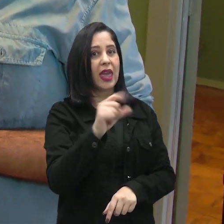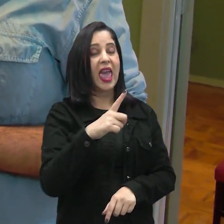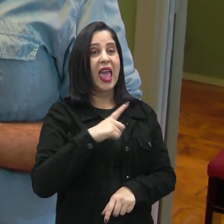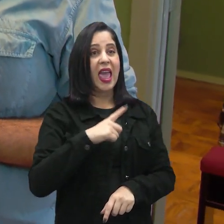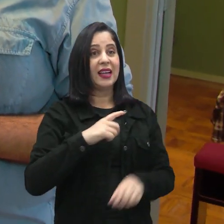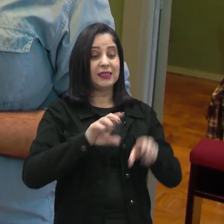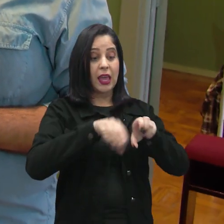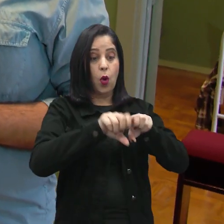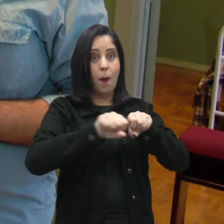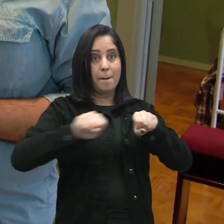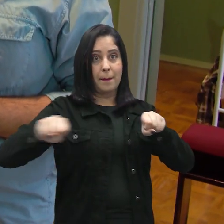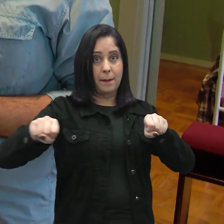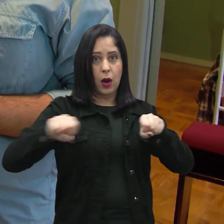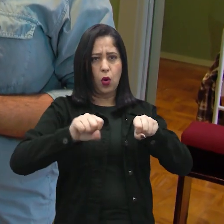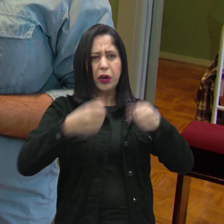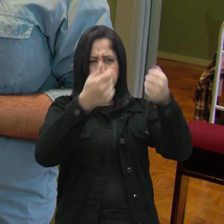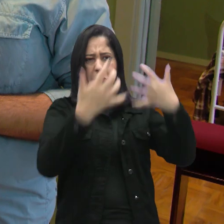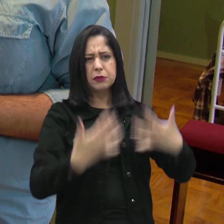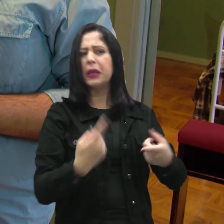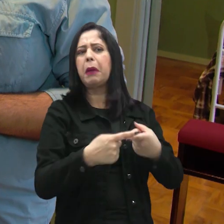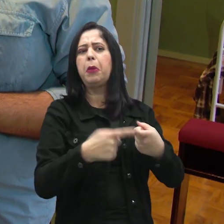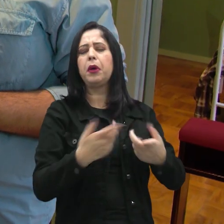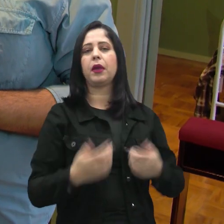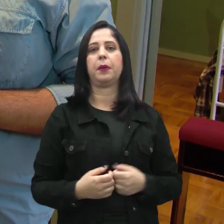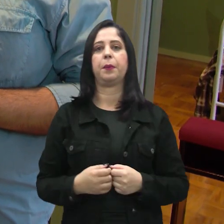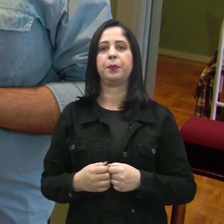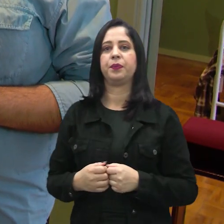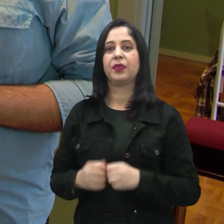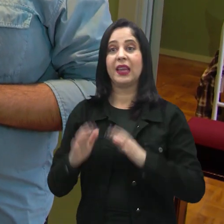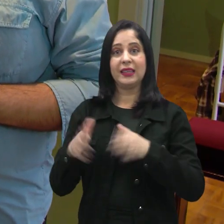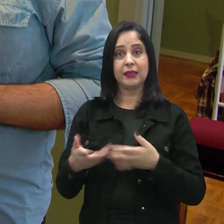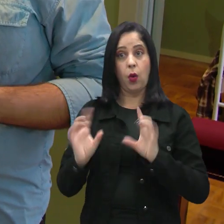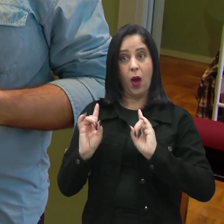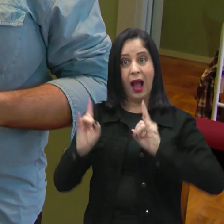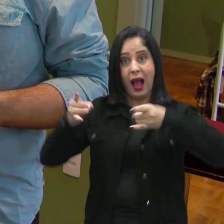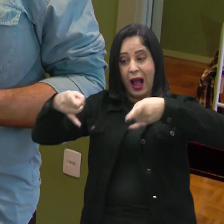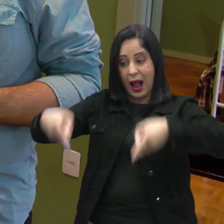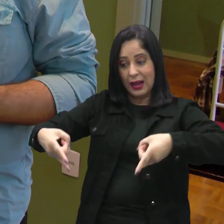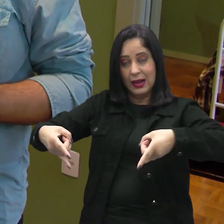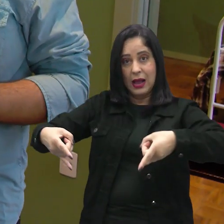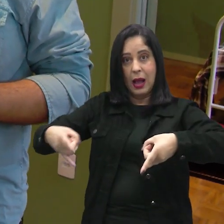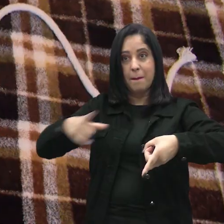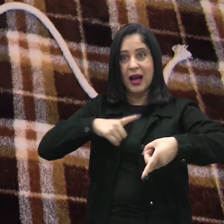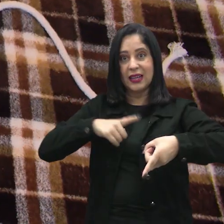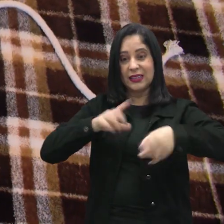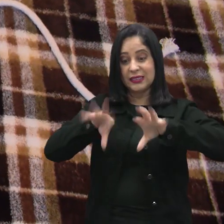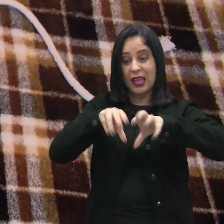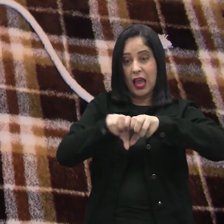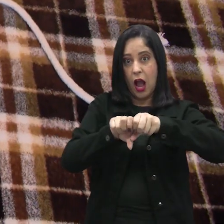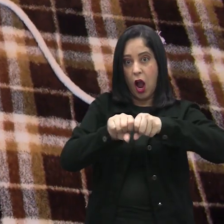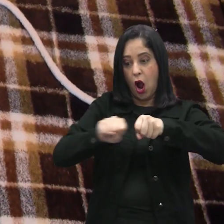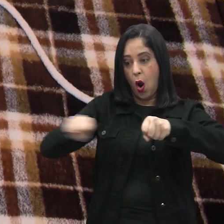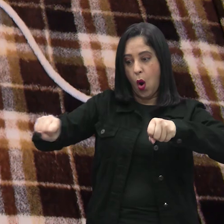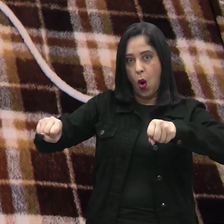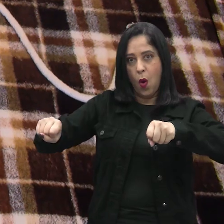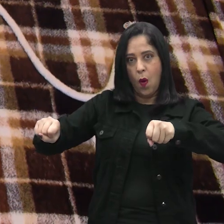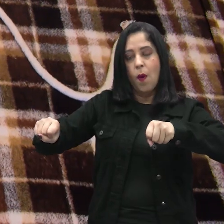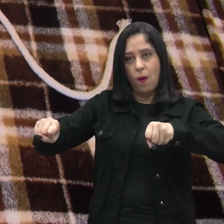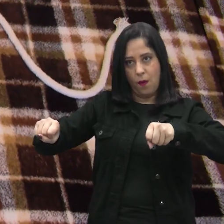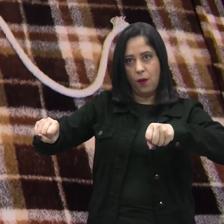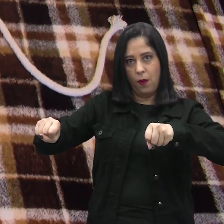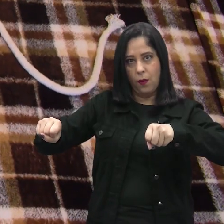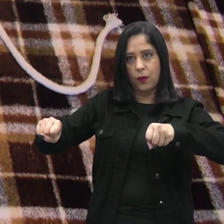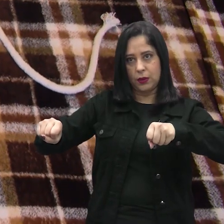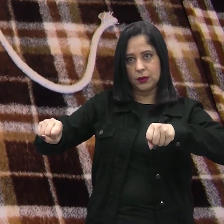sala é uma corda que está em cima da cama. Explica ela pra gente, por favor. Colocada ali e apresentada aqui neste espaço, na